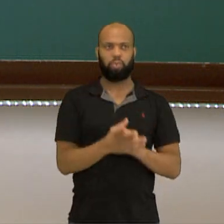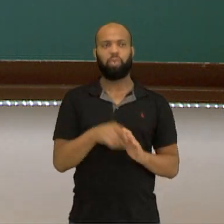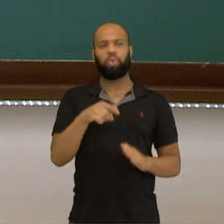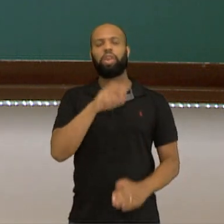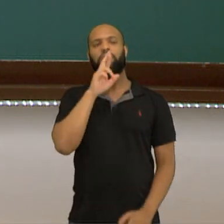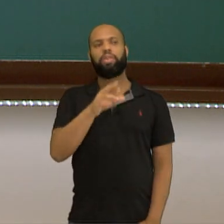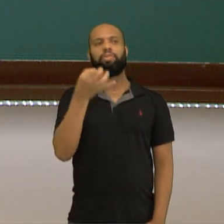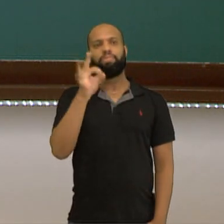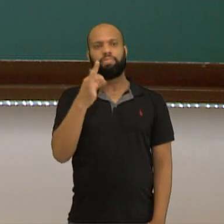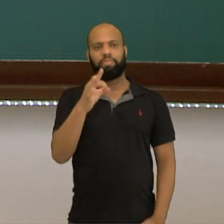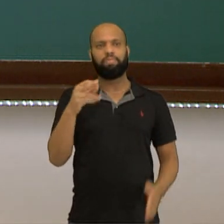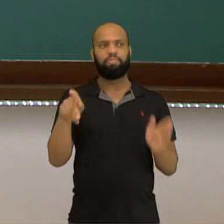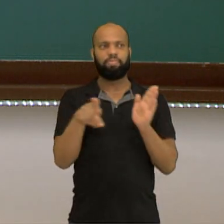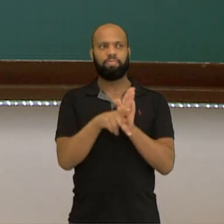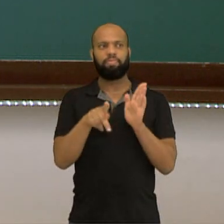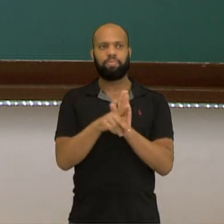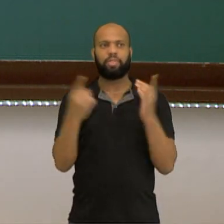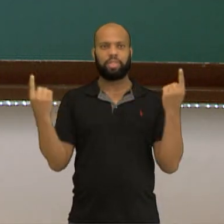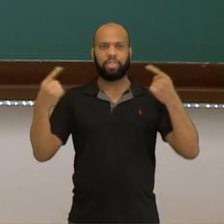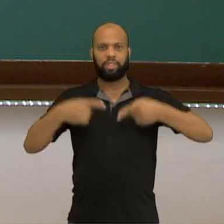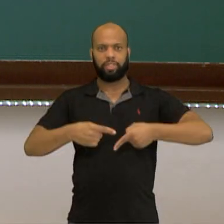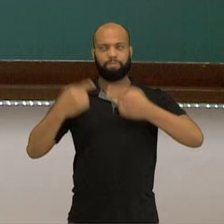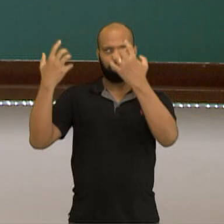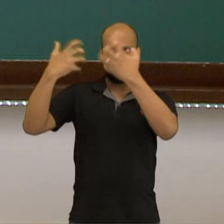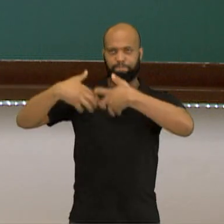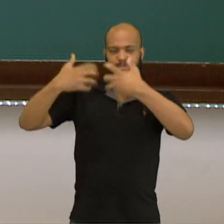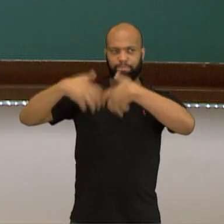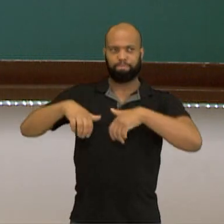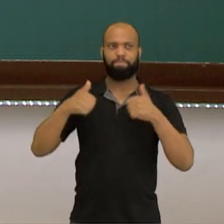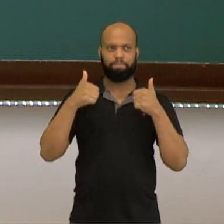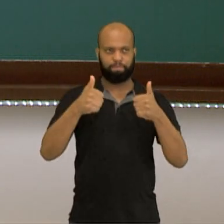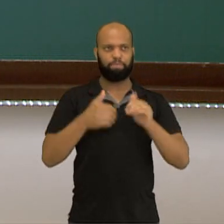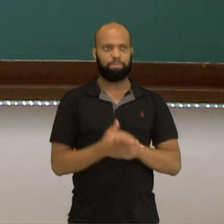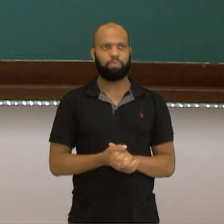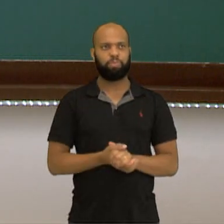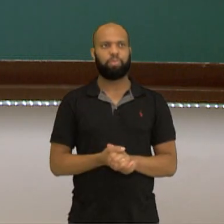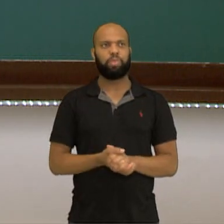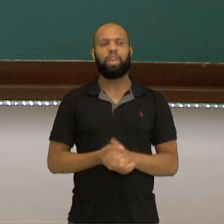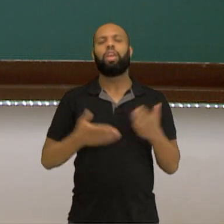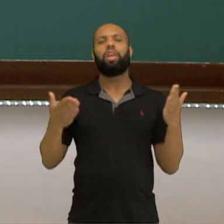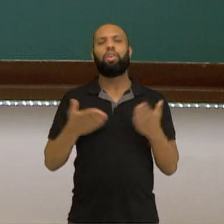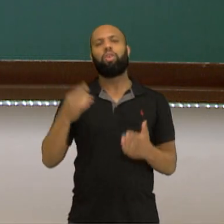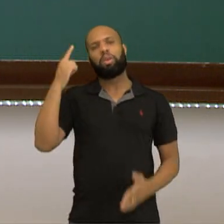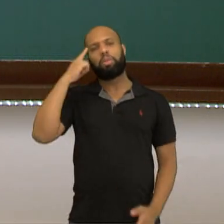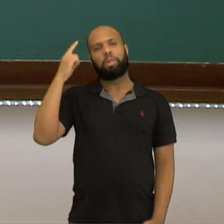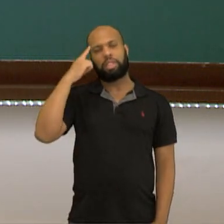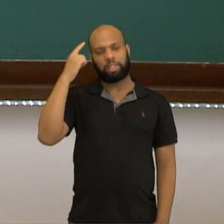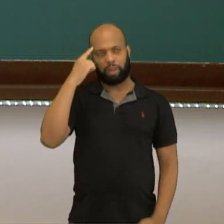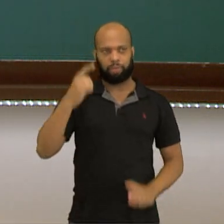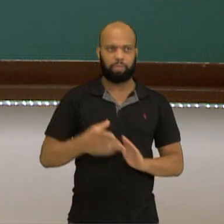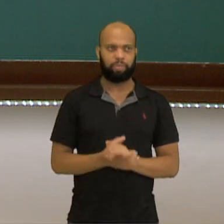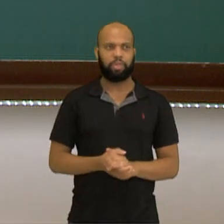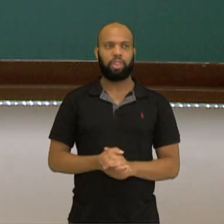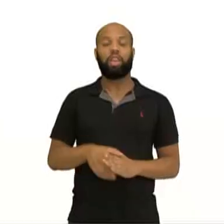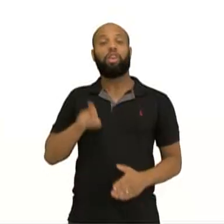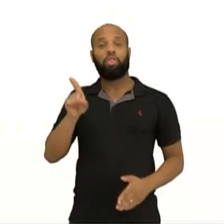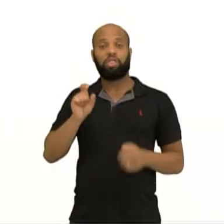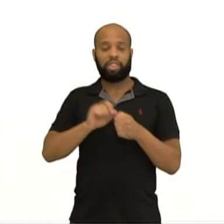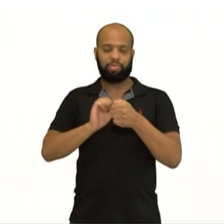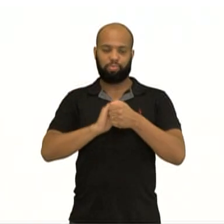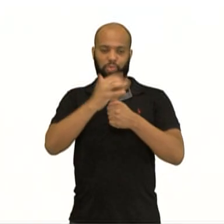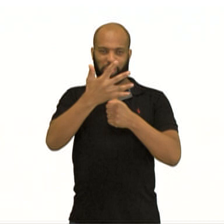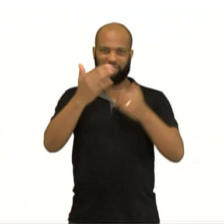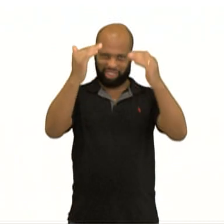a resposta do meu desafiando a mente. Tudo bem? Muito bem. Vamos pensar um pouquinho. Calcule a